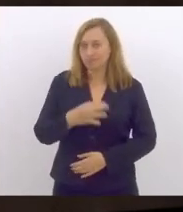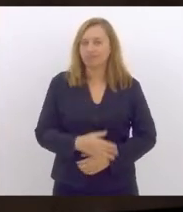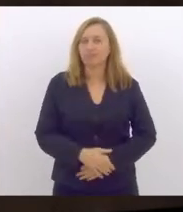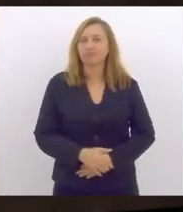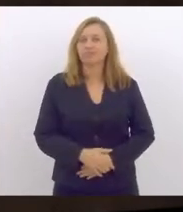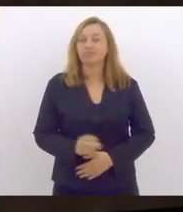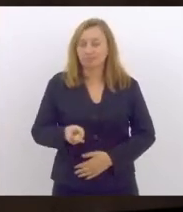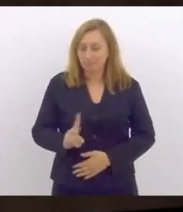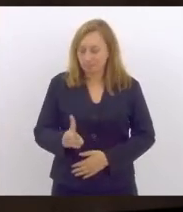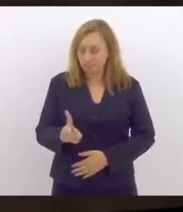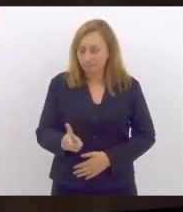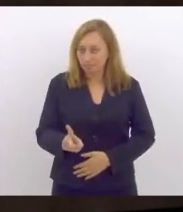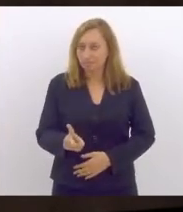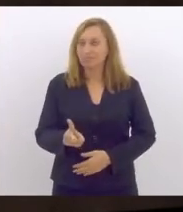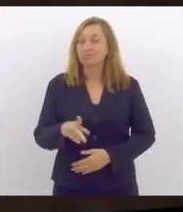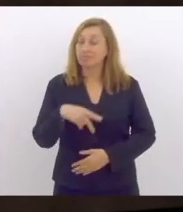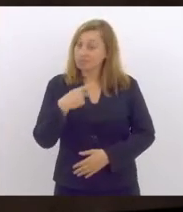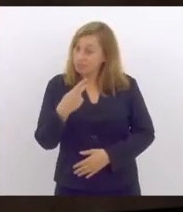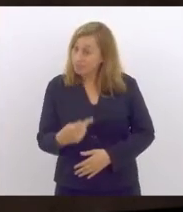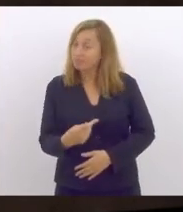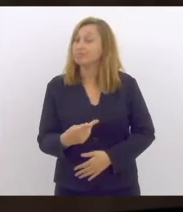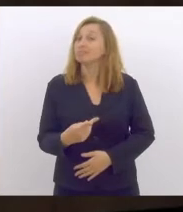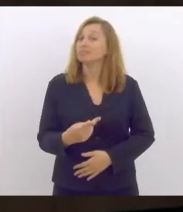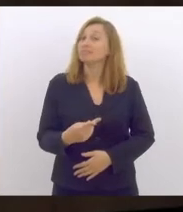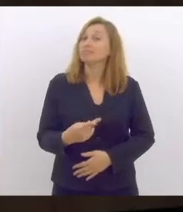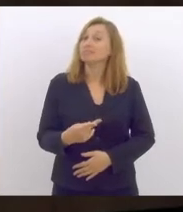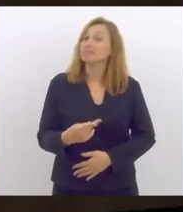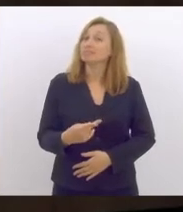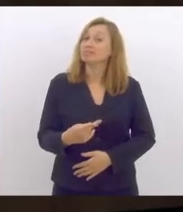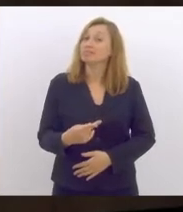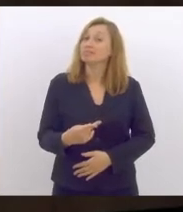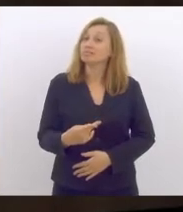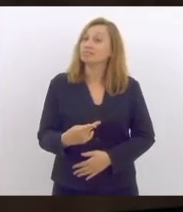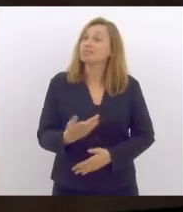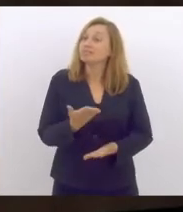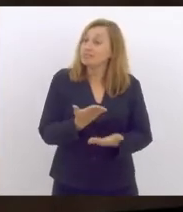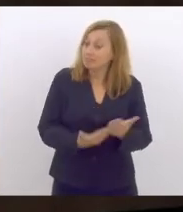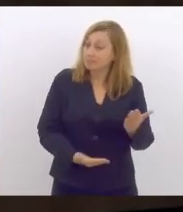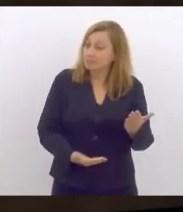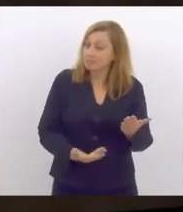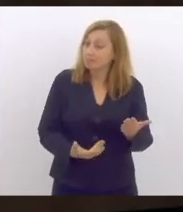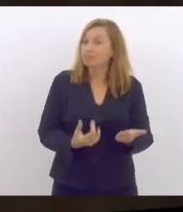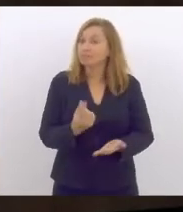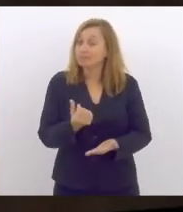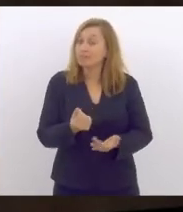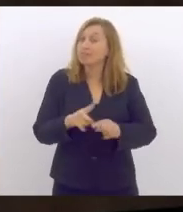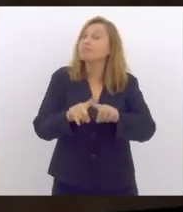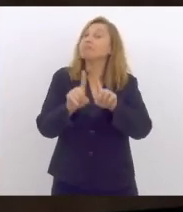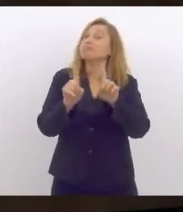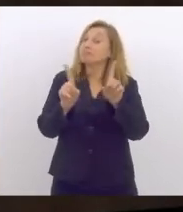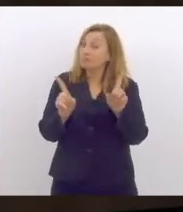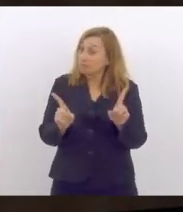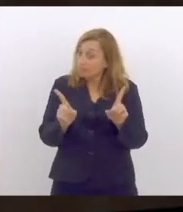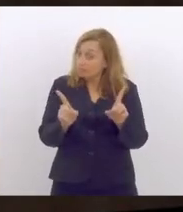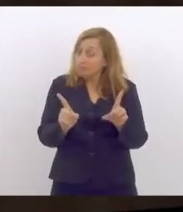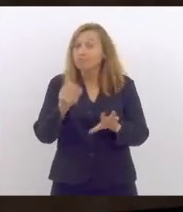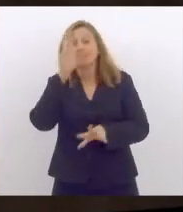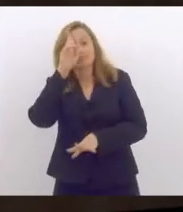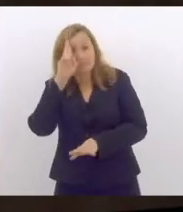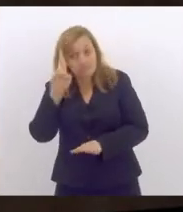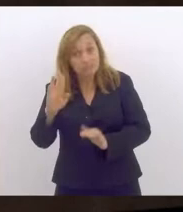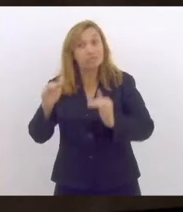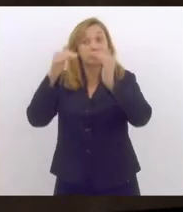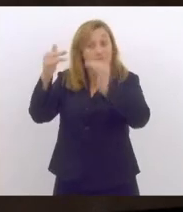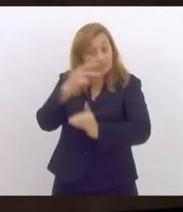e continuo sustentando que gera perda de receita. Mas, como Vossa